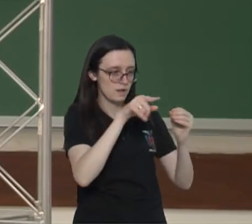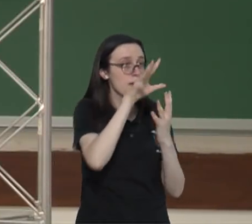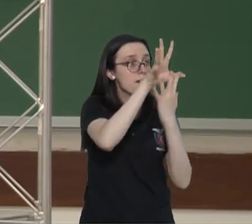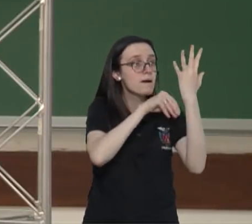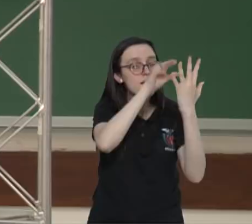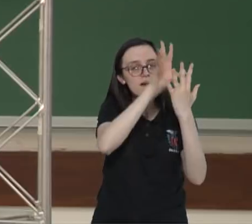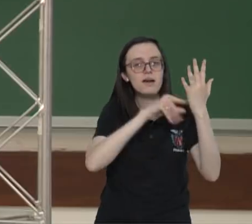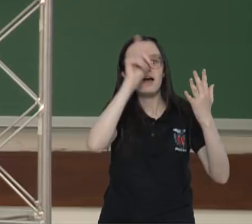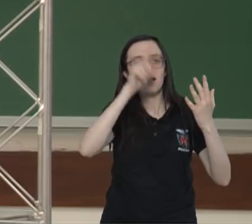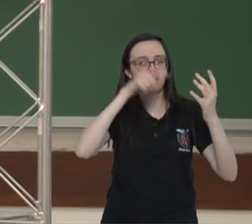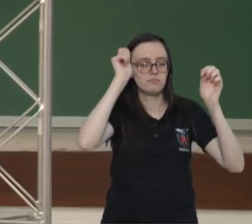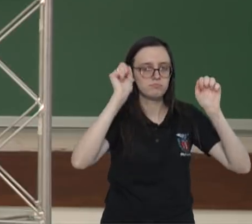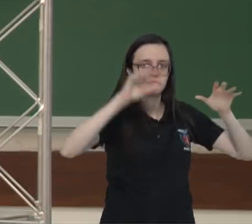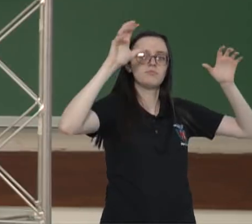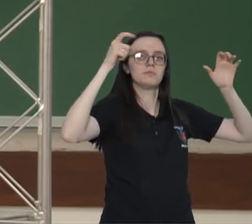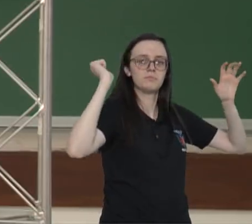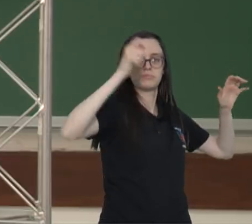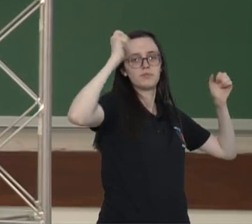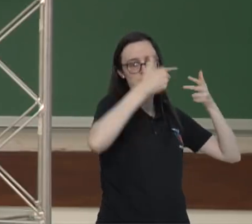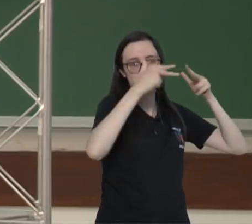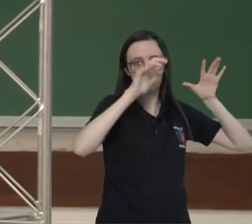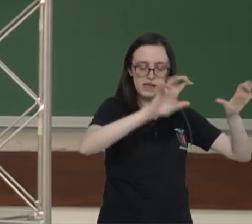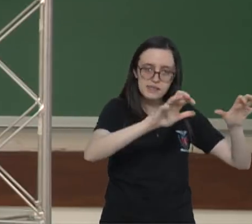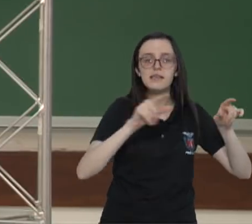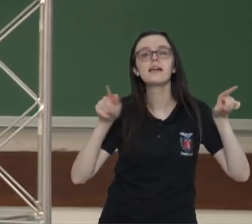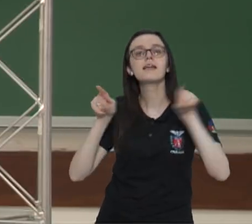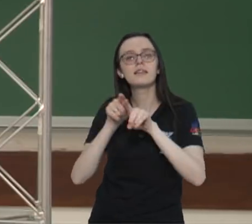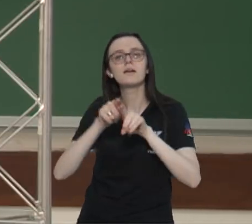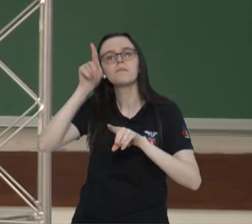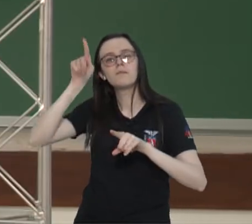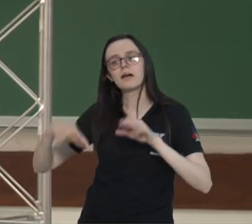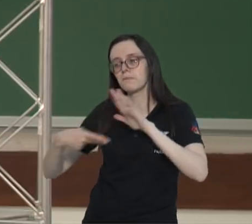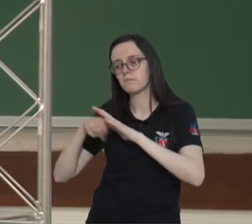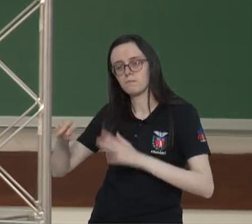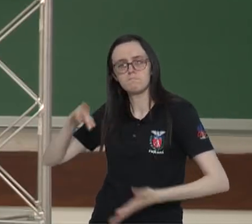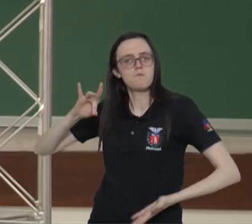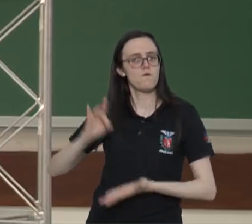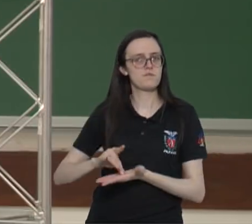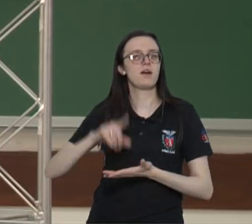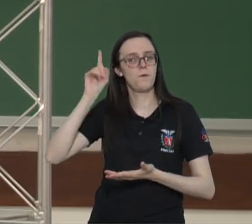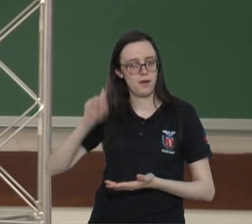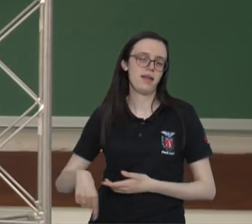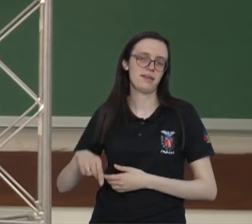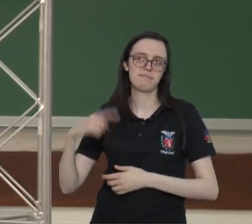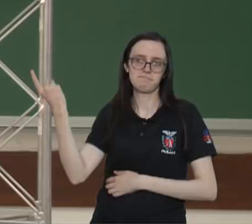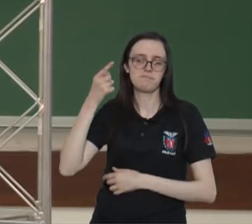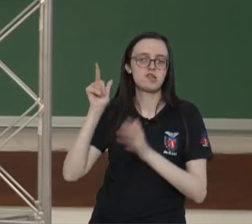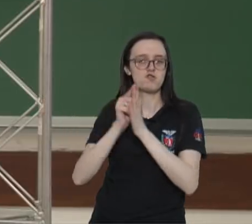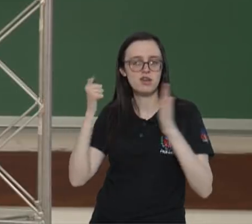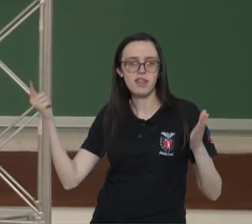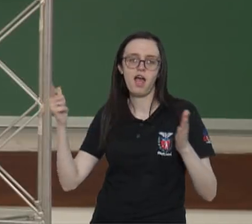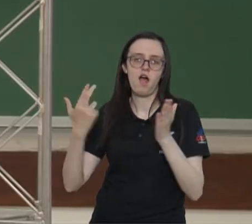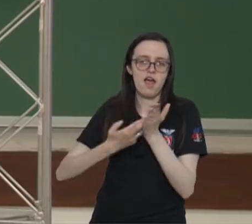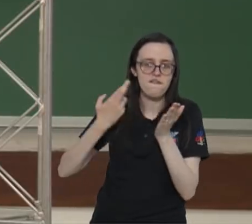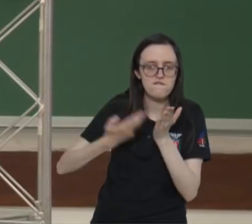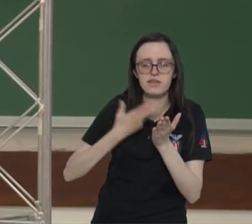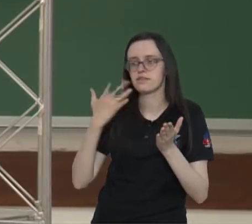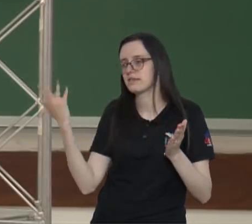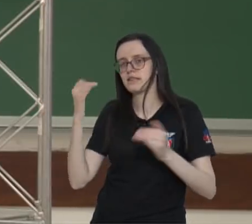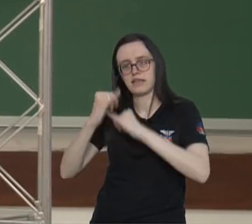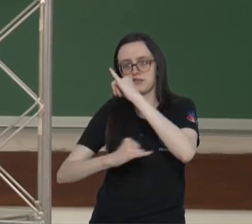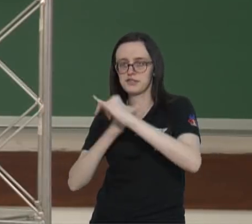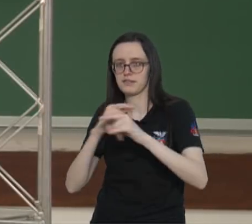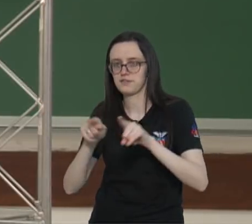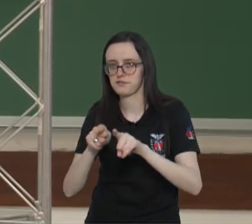os classificados da vida real, vamos dizer assim, e o classificado mesmo dos jornais, das revistas e